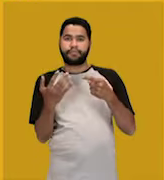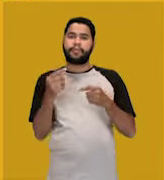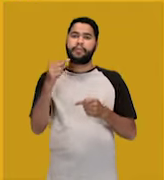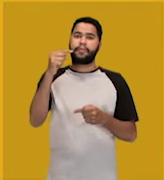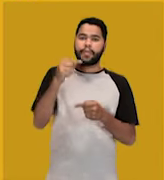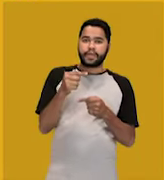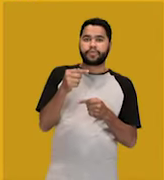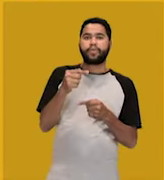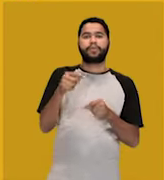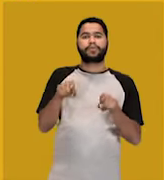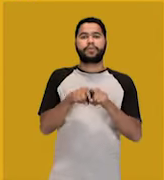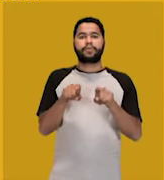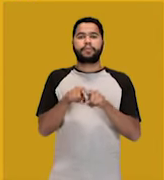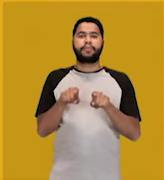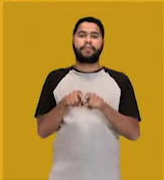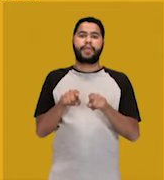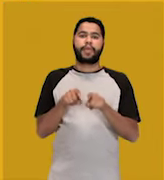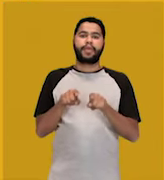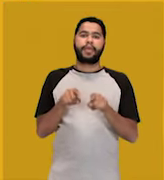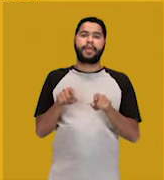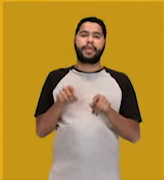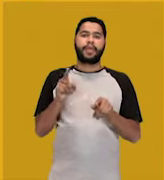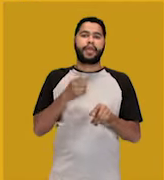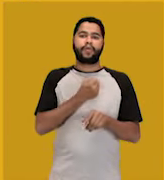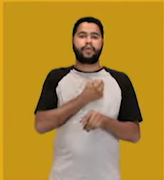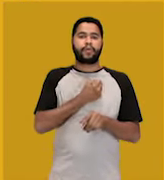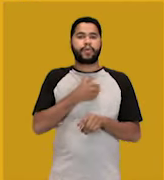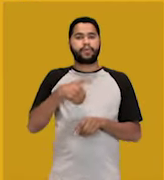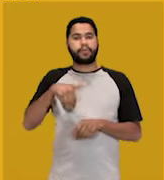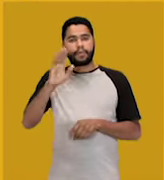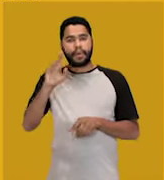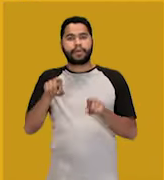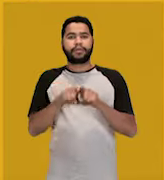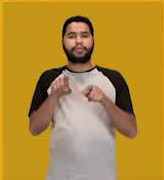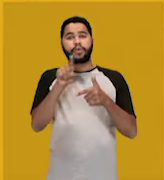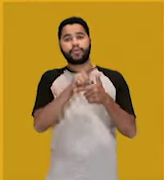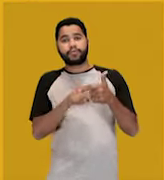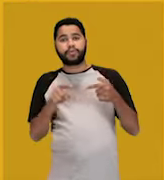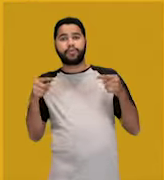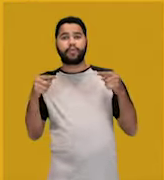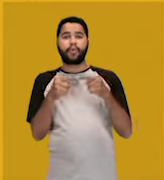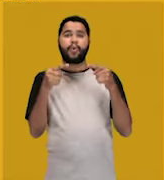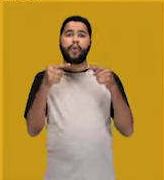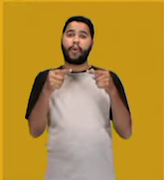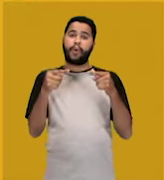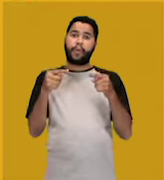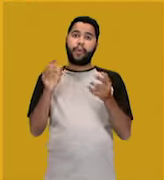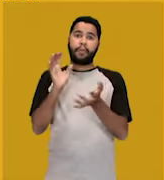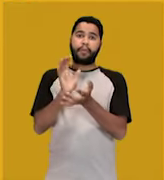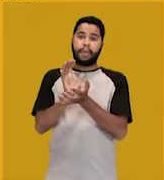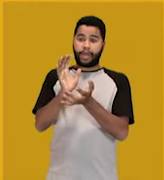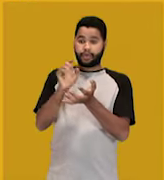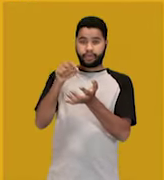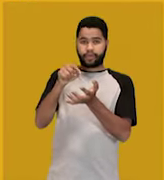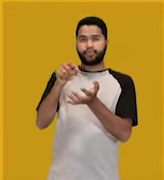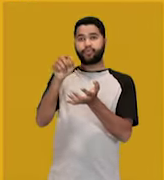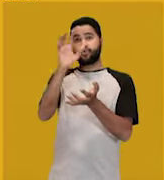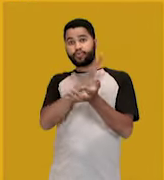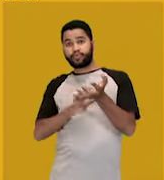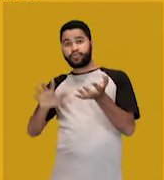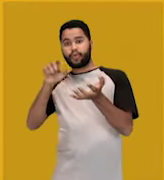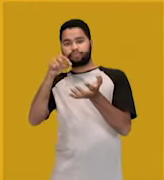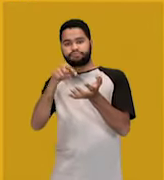que a unidade, associando-as ao resultado de uma divisão ou à ideia de parte de um todo, utilizando